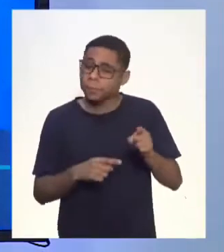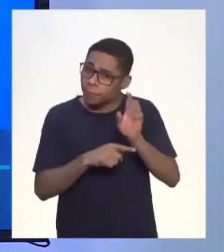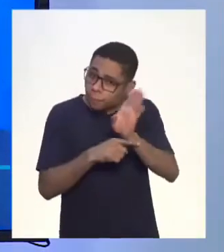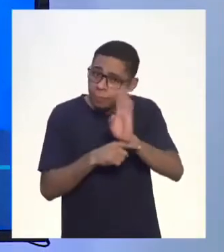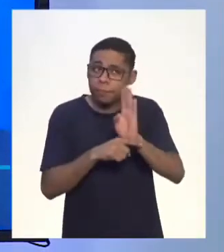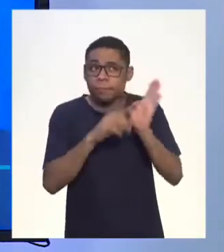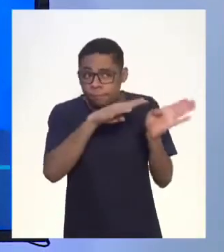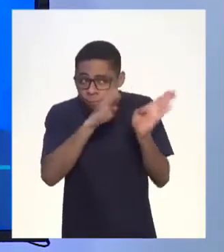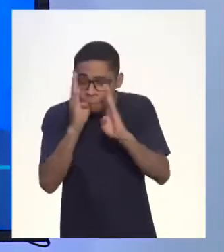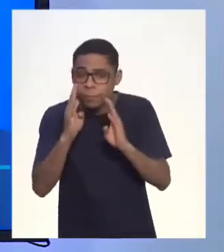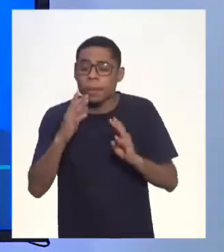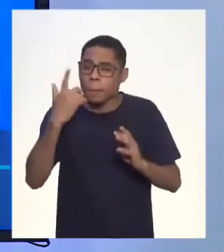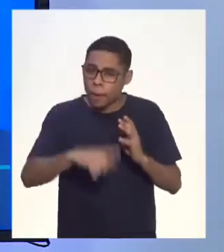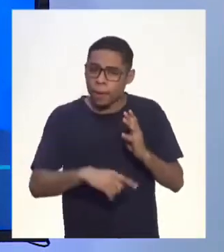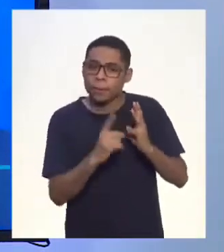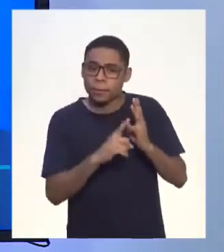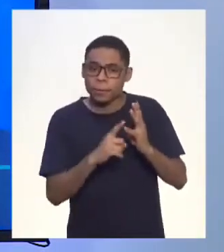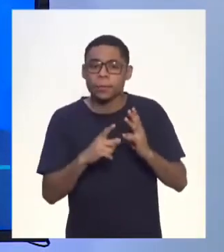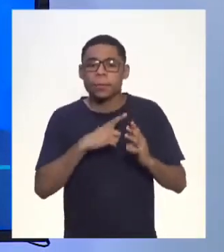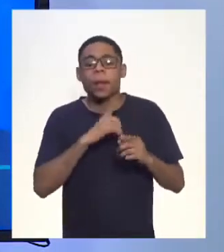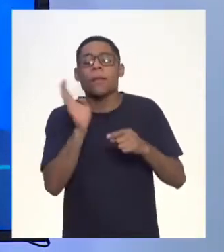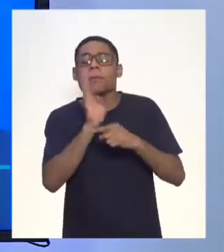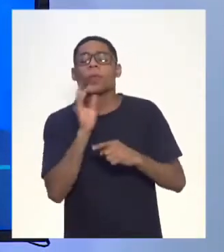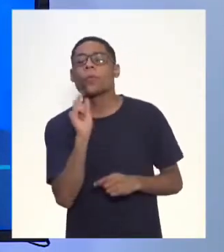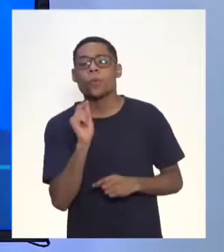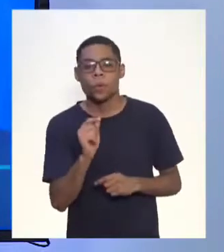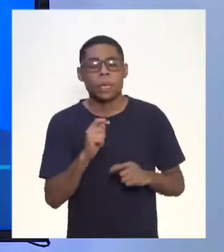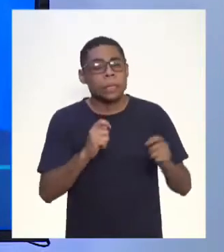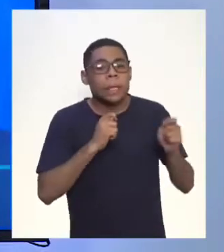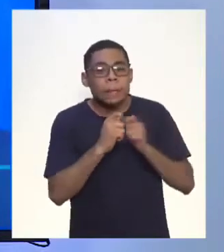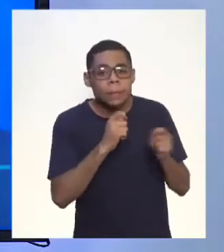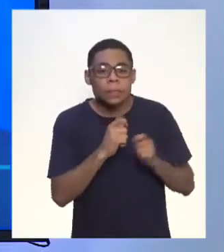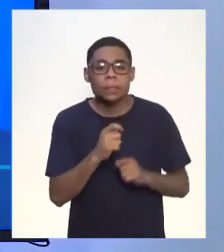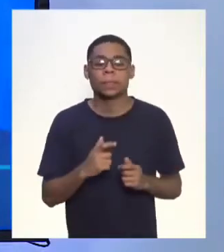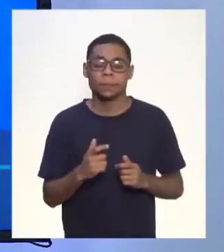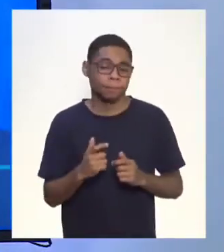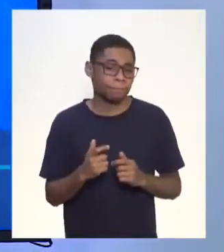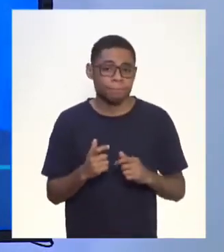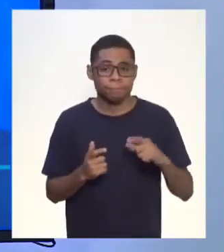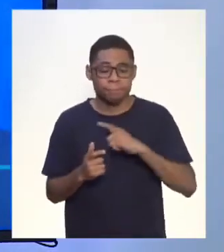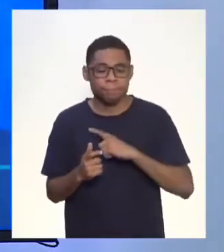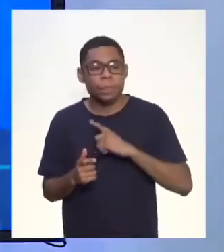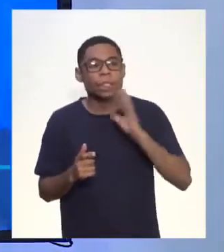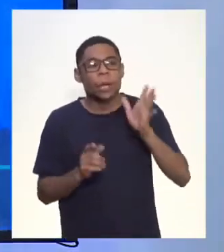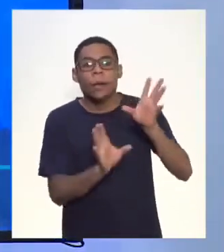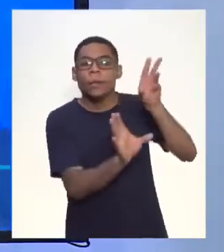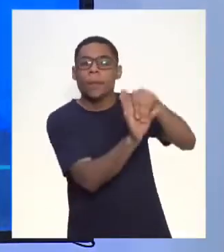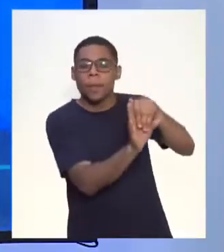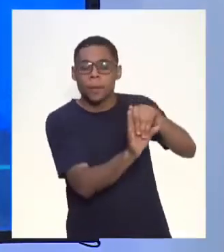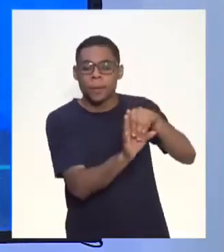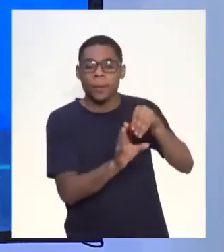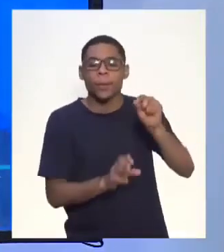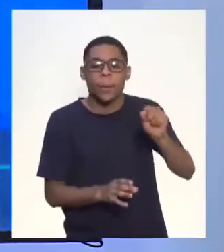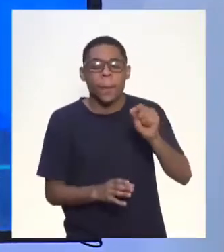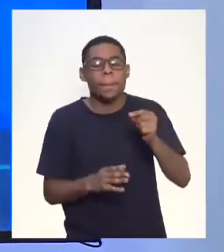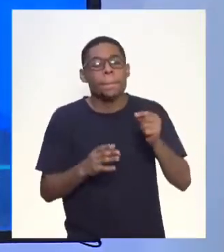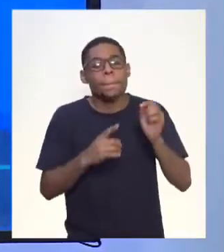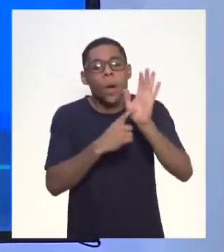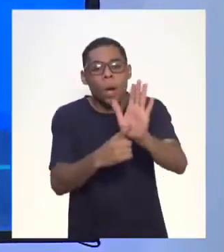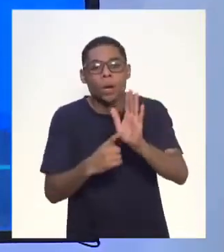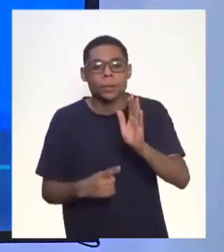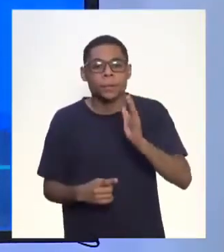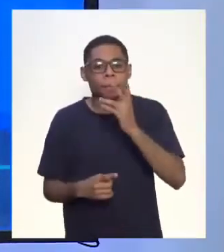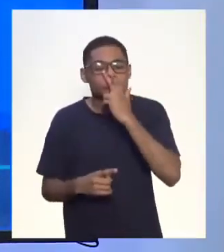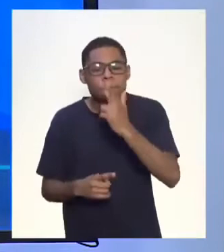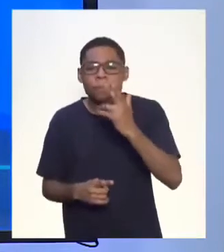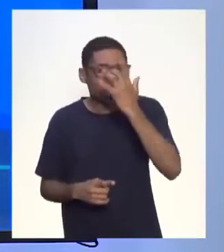que foi colocado, então, nós temos lá no vídeo já a entrevista. Então, já temos um elemento ali, né, professor, que mostra até